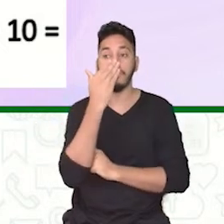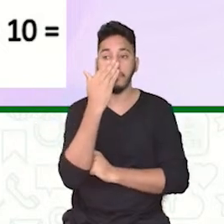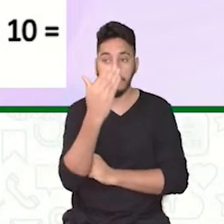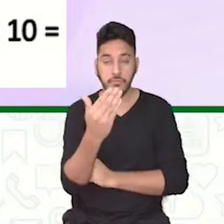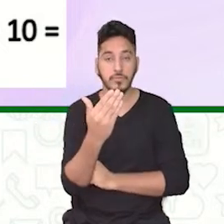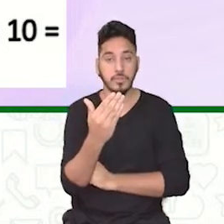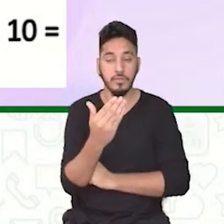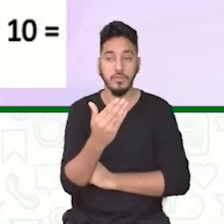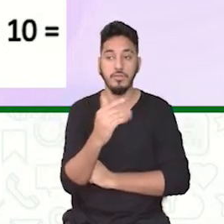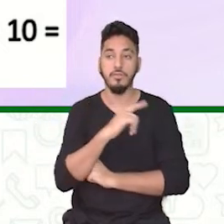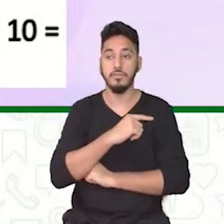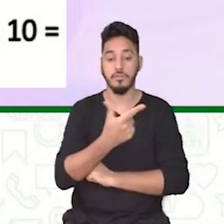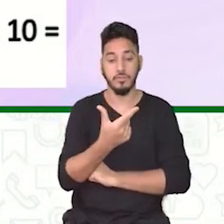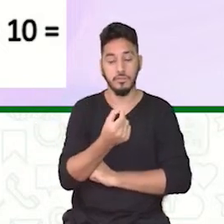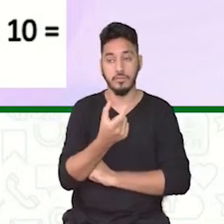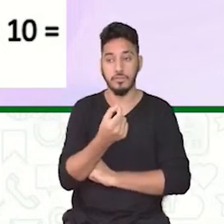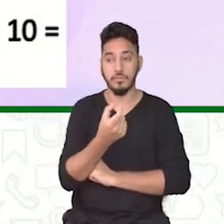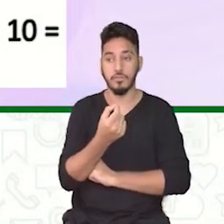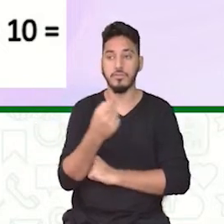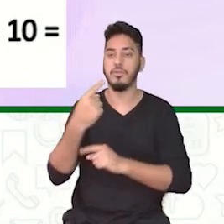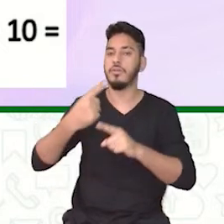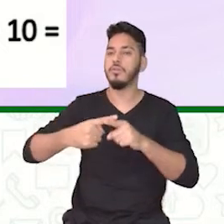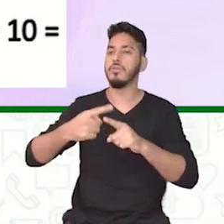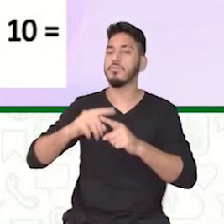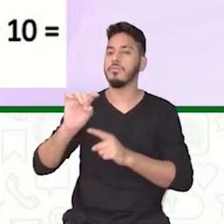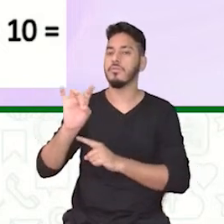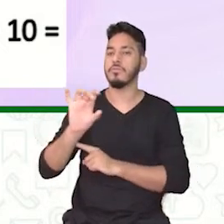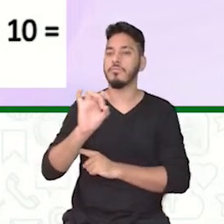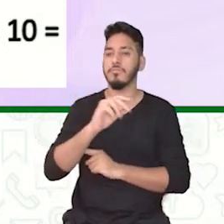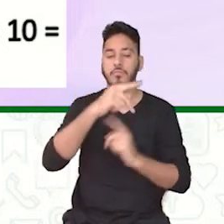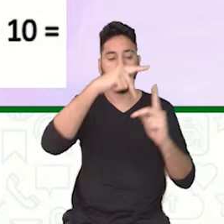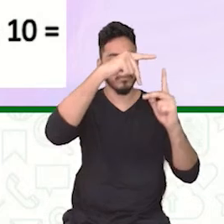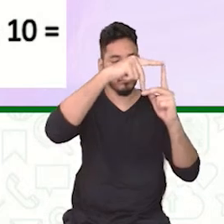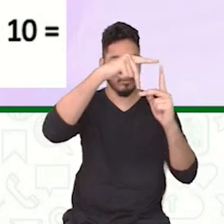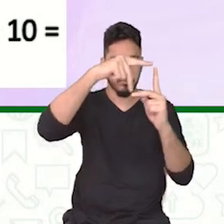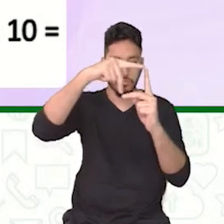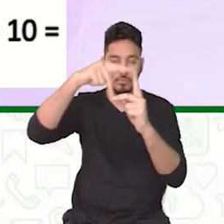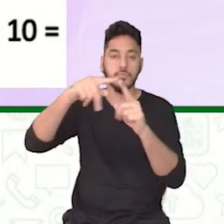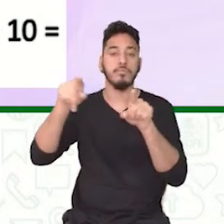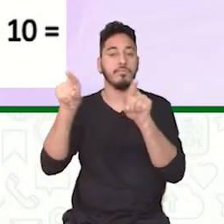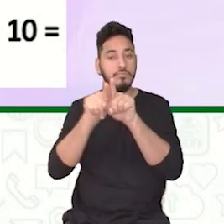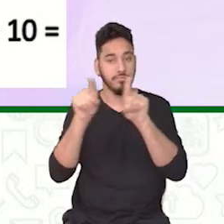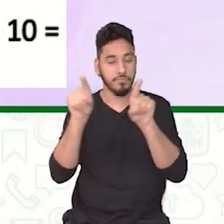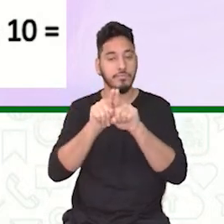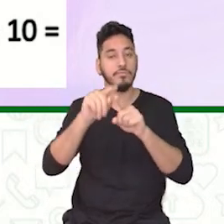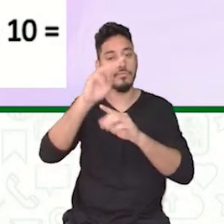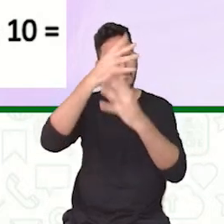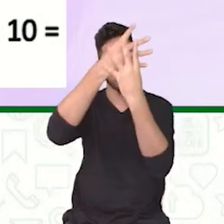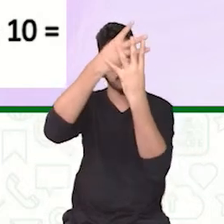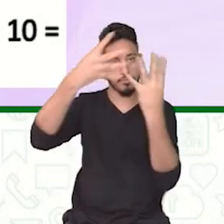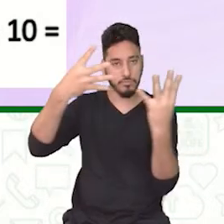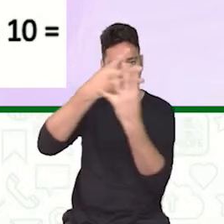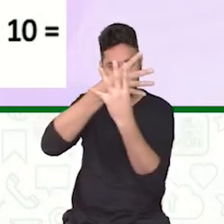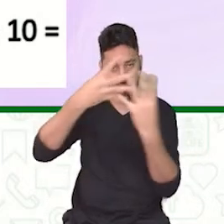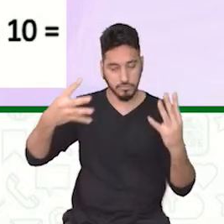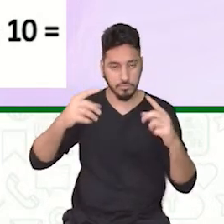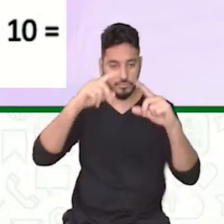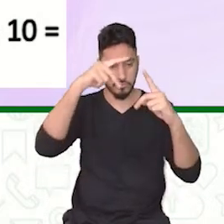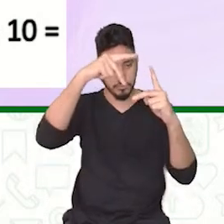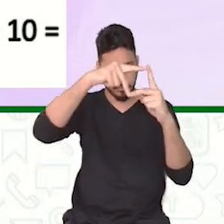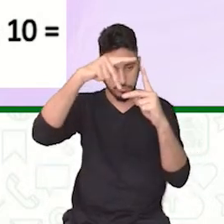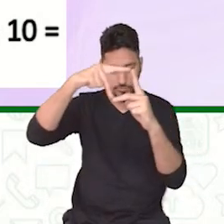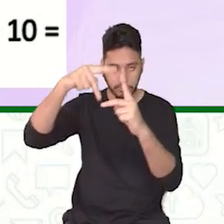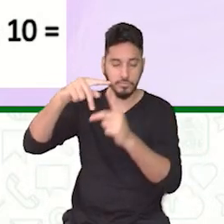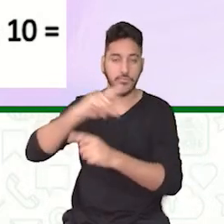casa tem 10 metros, porque cada quadradinho, também aí na malha quadriculada, cada quadradinho,